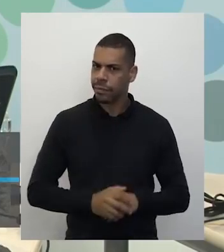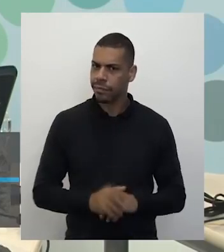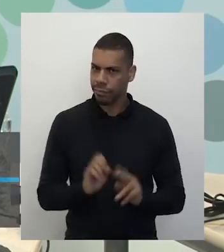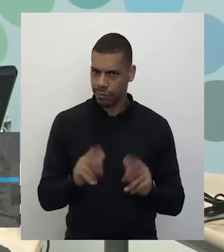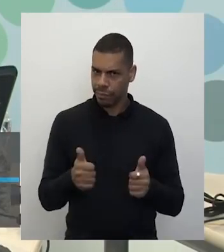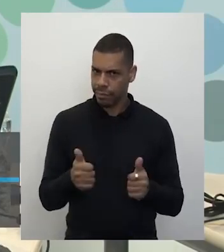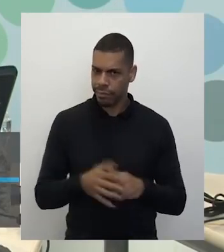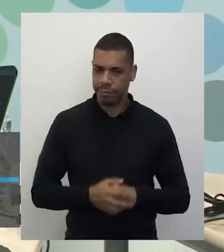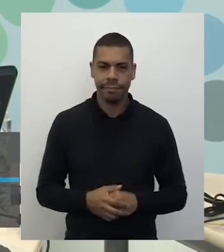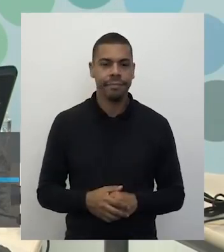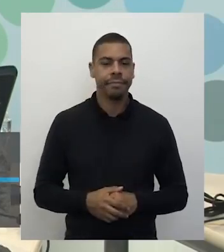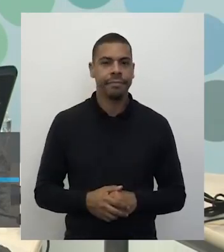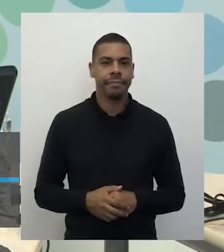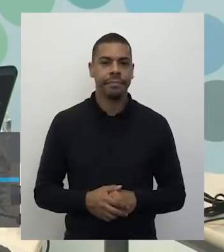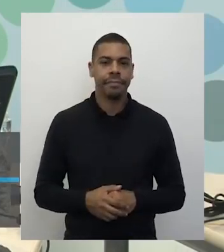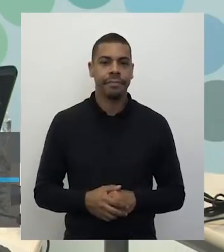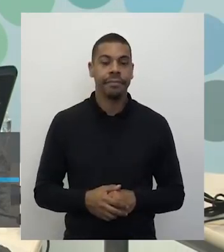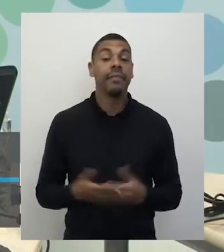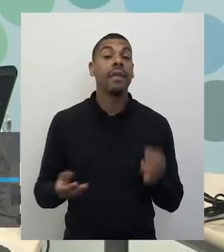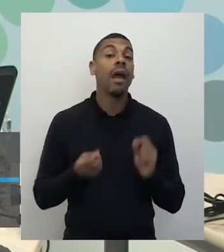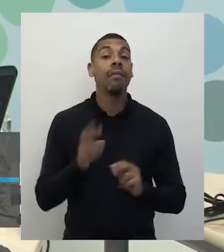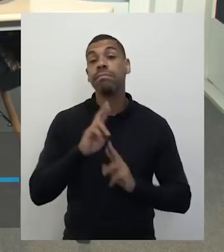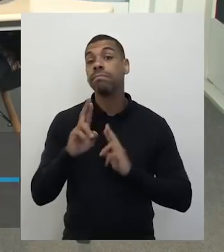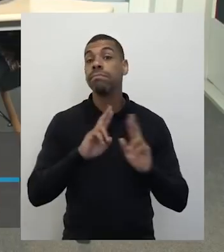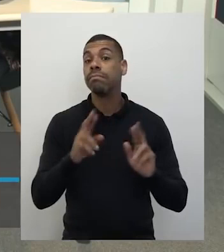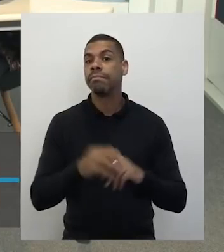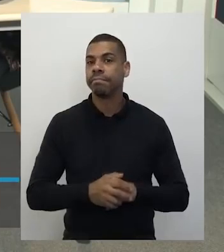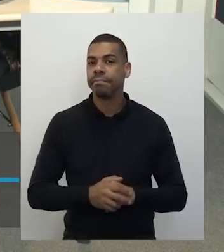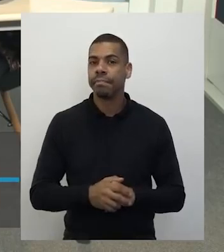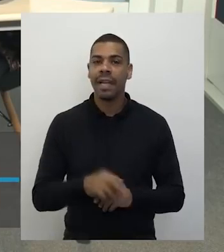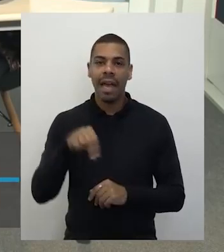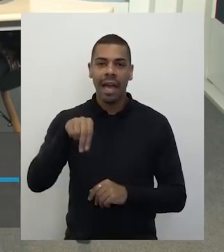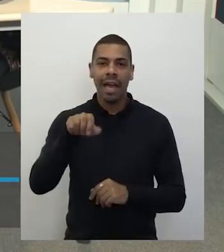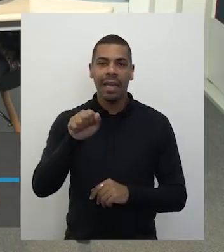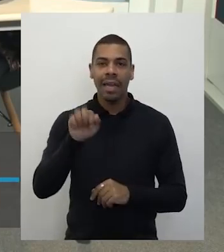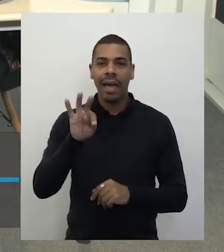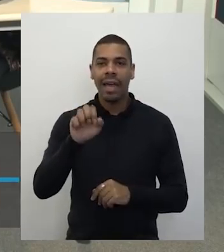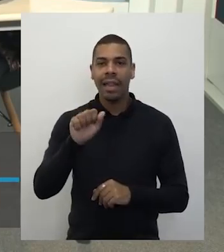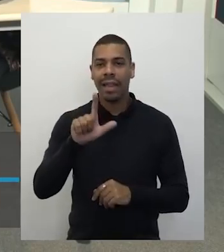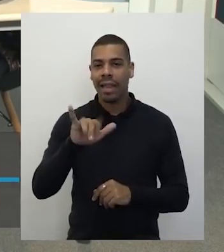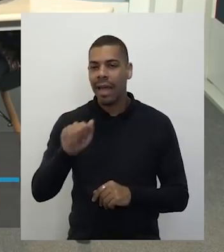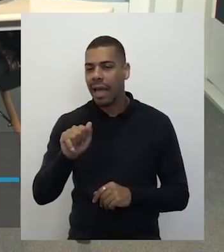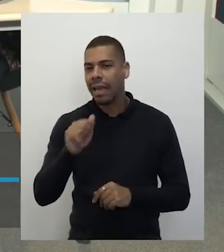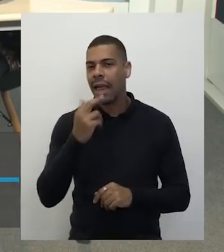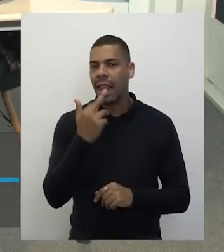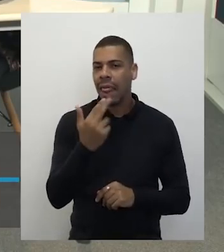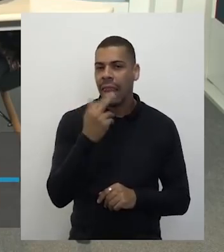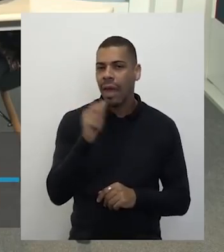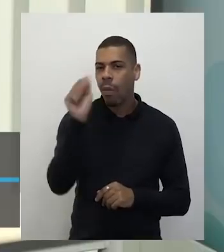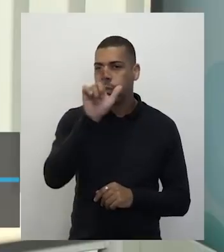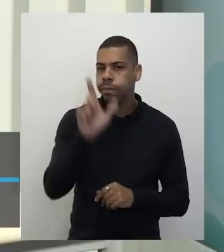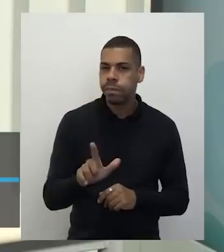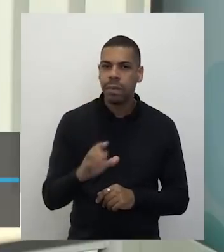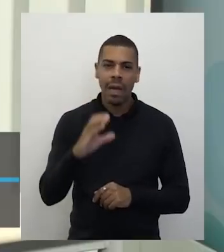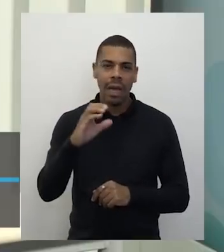orelha, não, certo? E aí, Andréia, eles conseguiram? Sim, a Natália colocou e deixa as línguas azuis. A Cristina